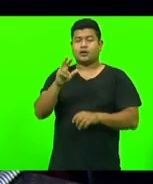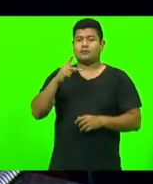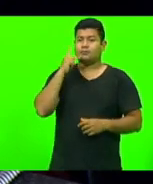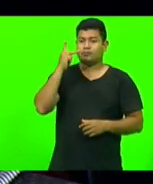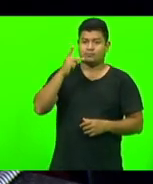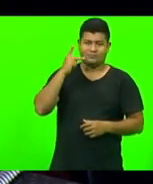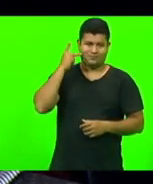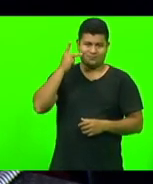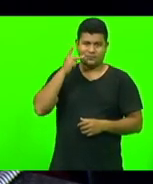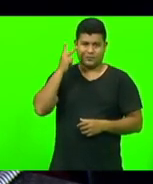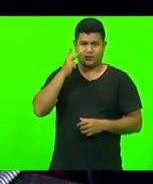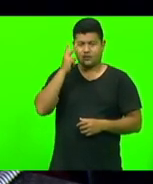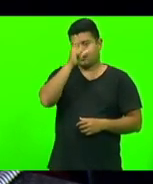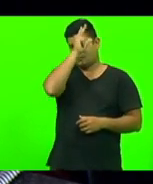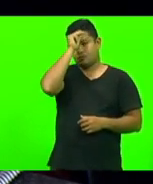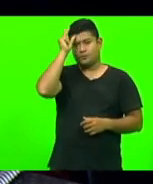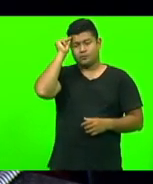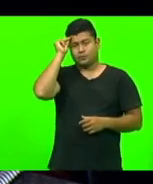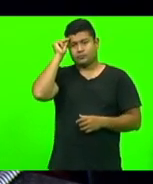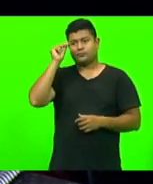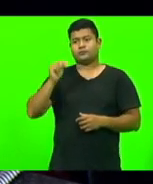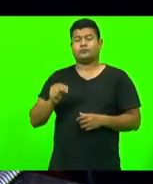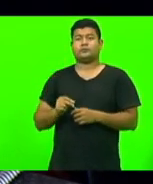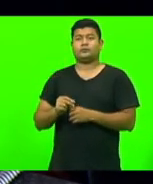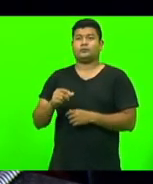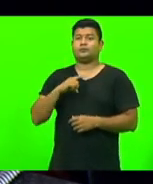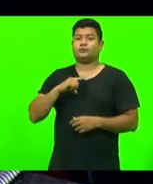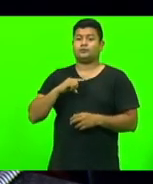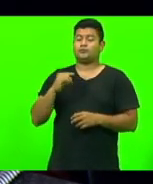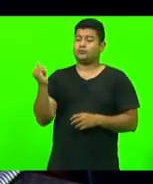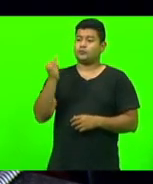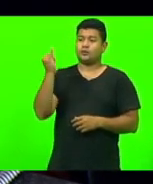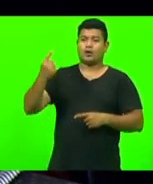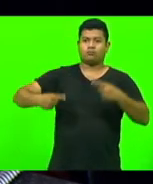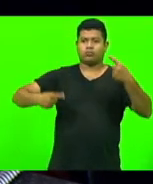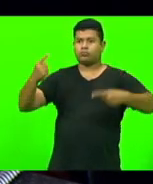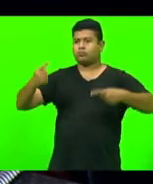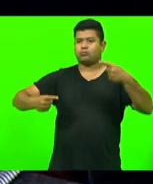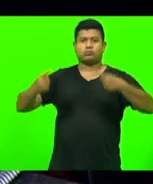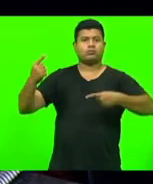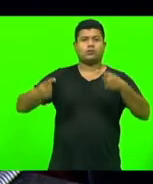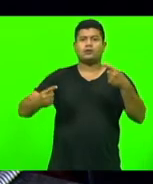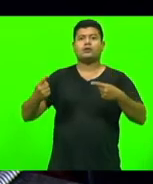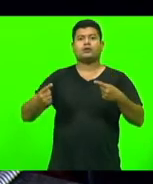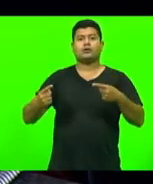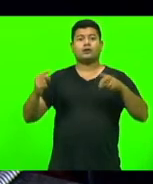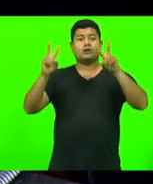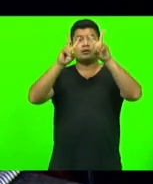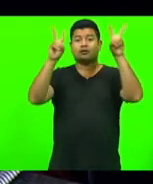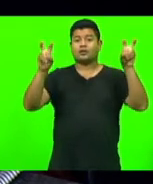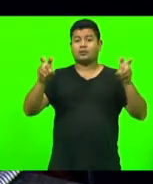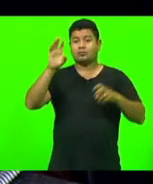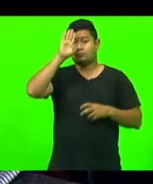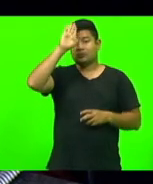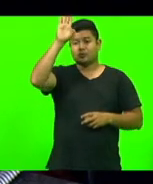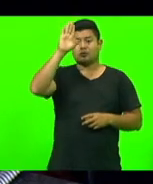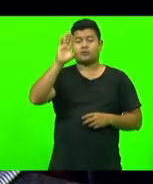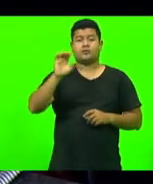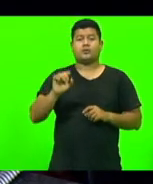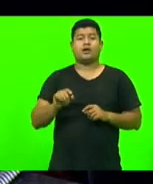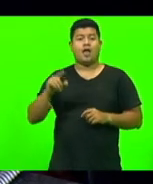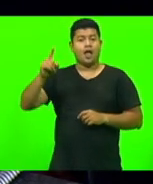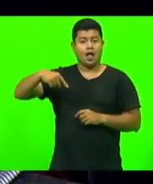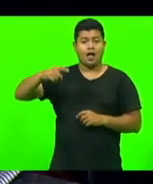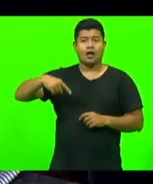vereadores daquelas câmaras, onde houve um importante debate cujo tema principal era esta